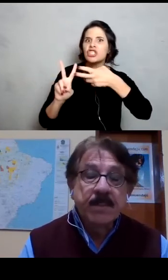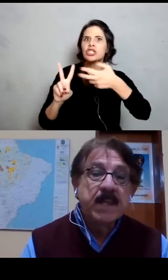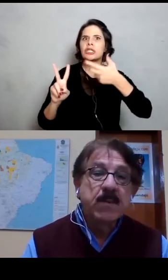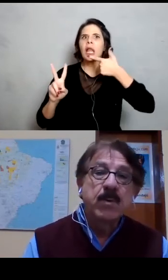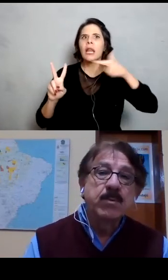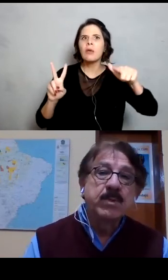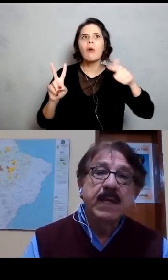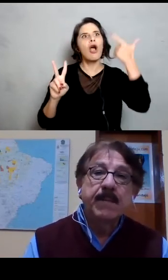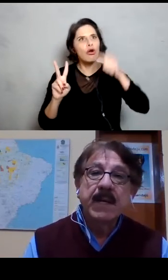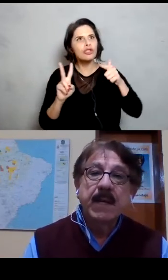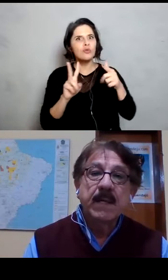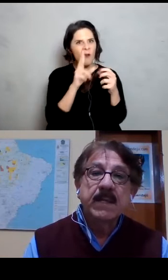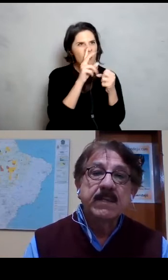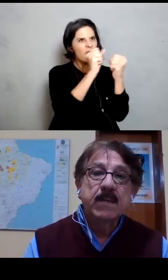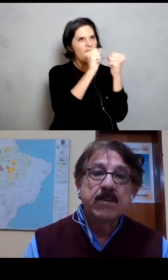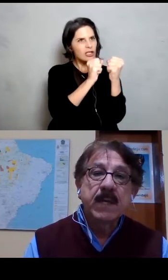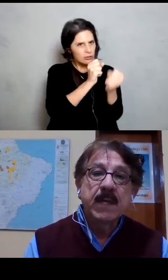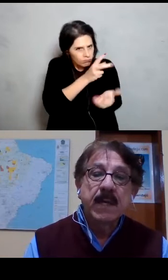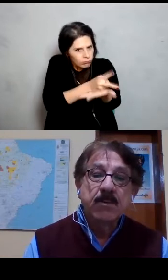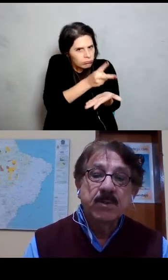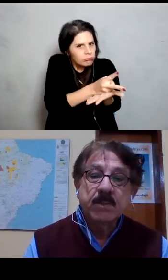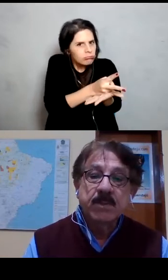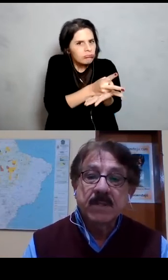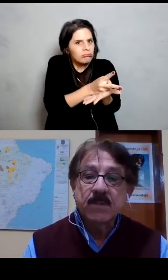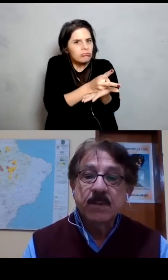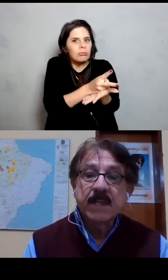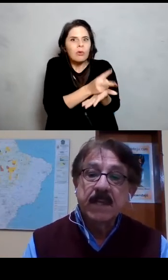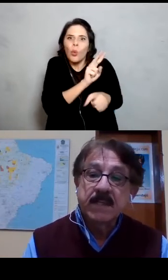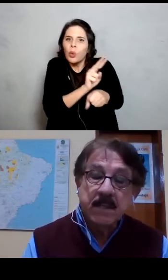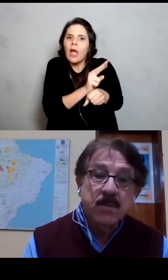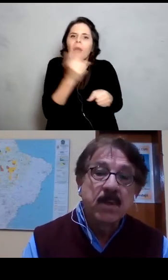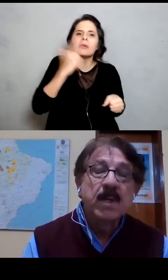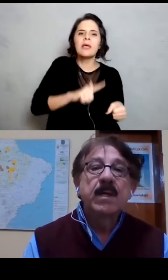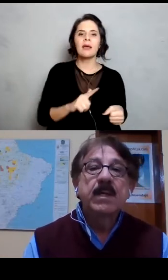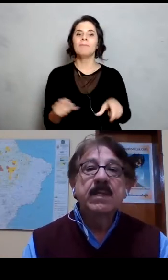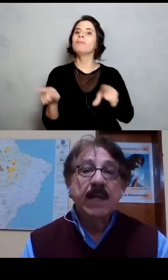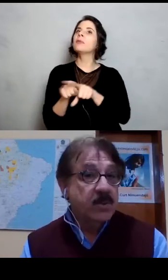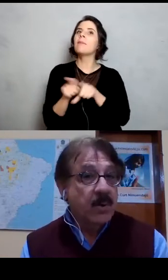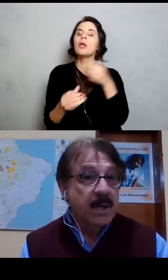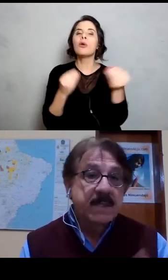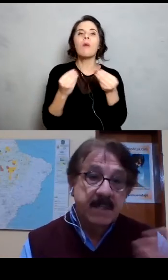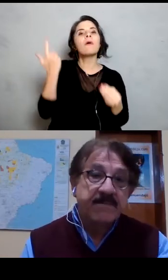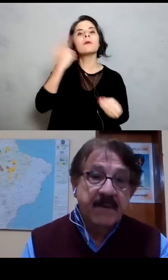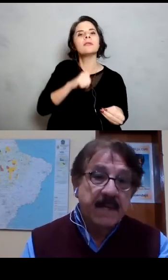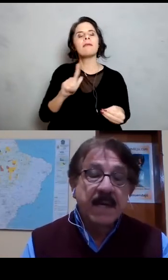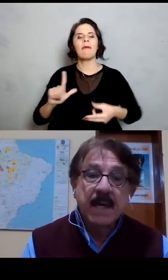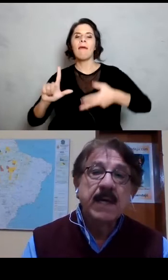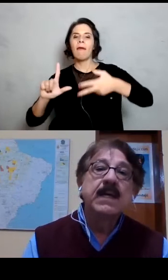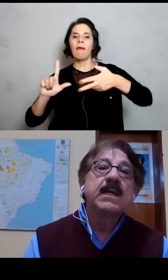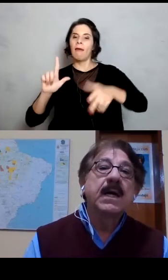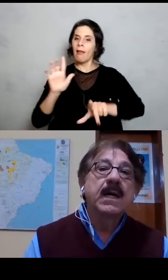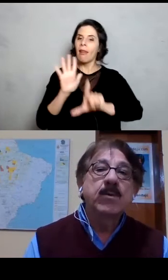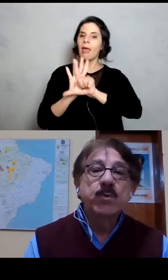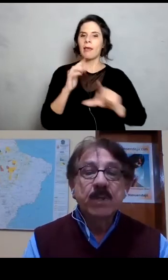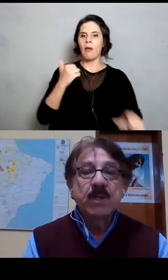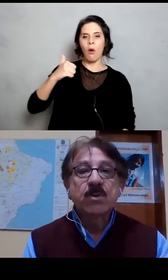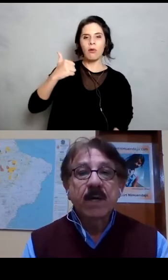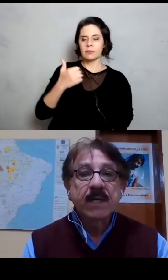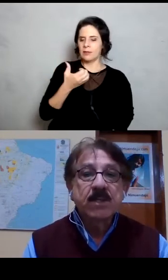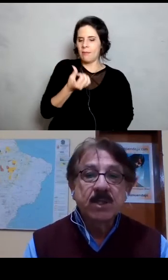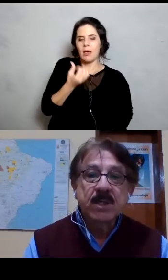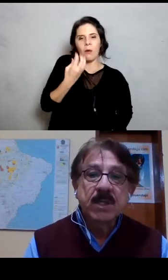pouco sobre como trabalhar a questão da Lei 11.645 na escola, que se refere à